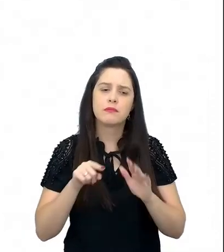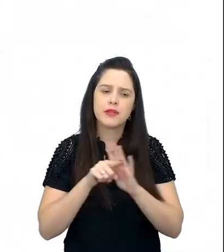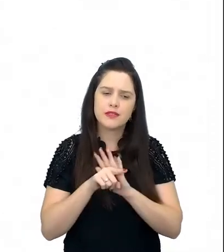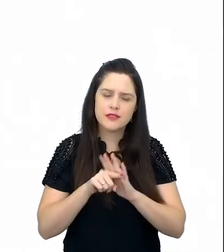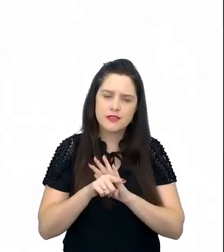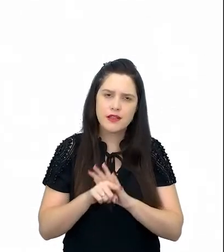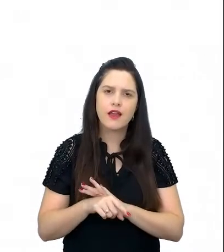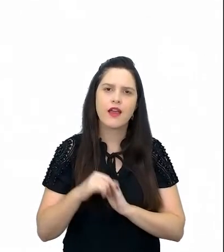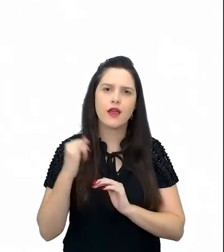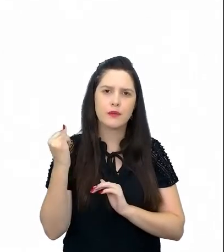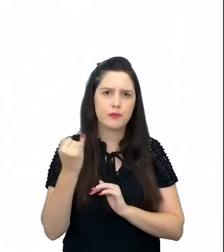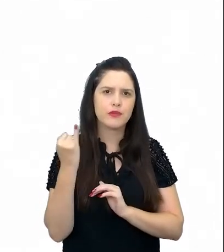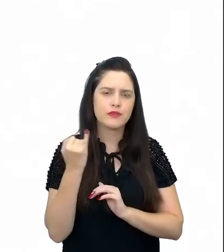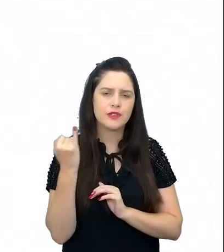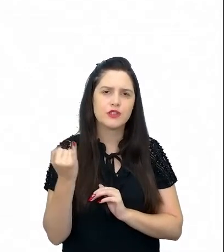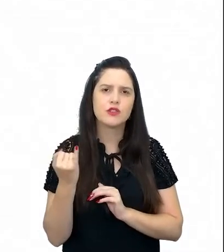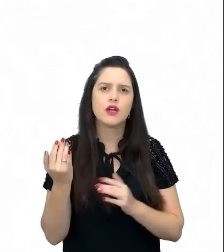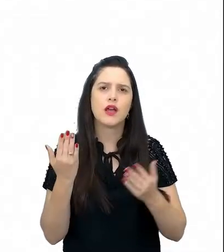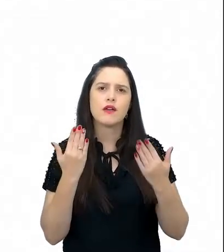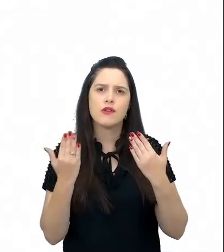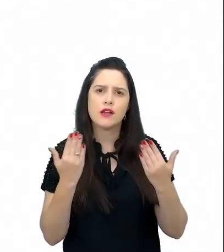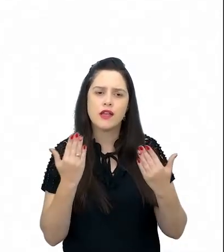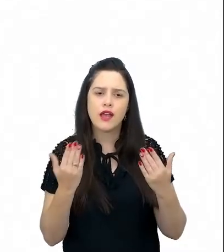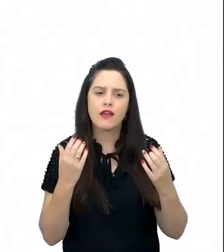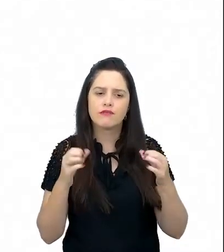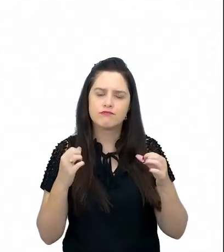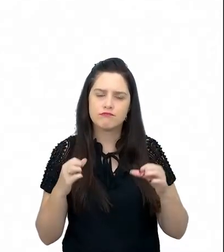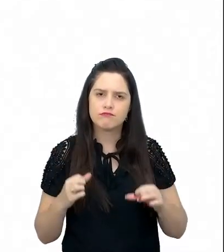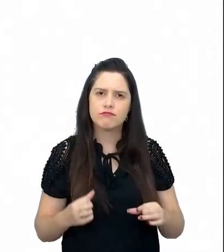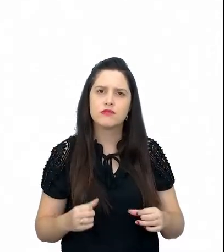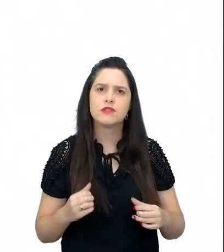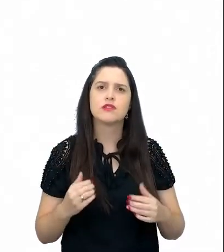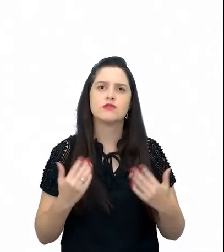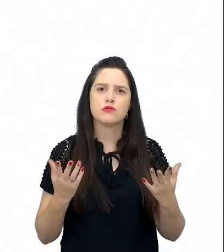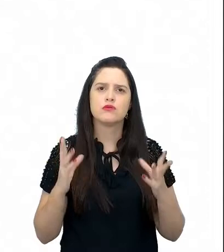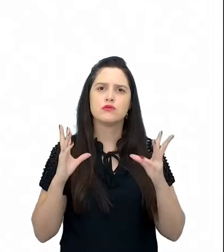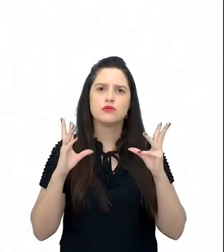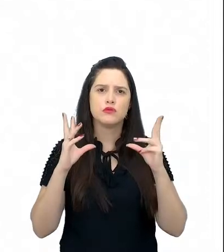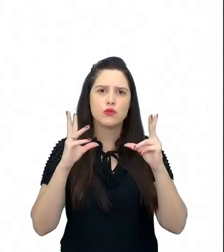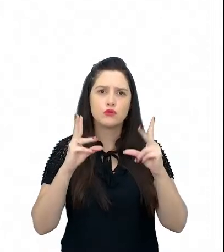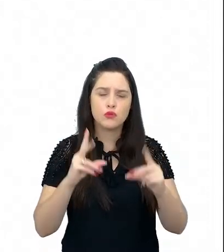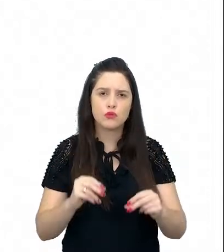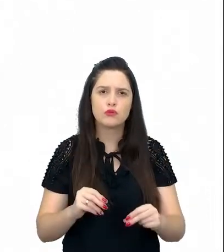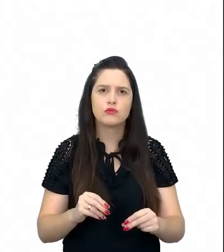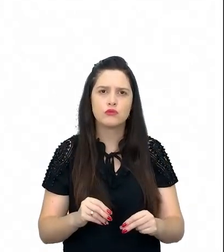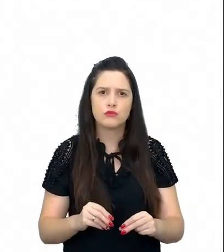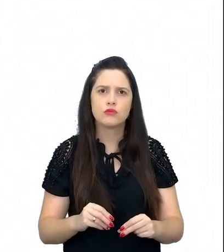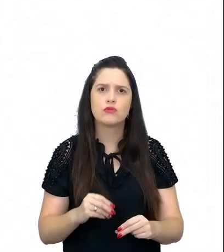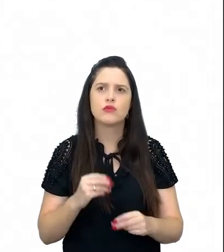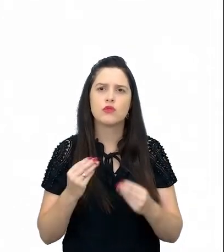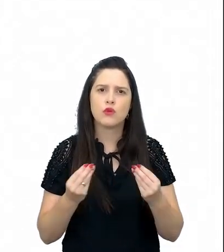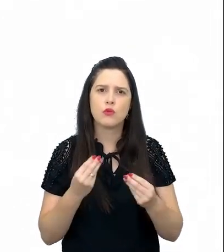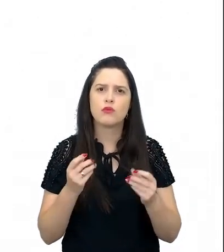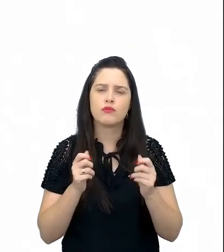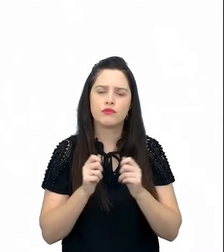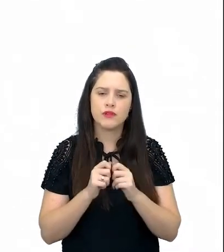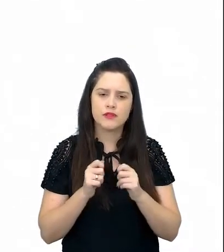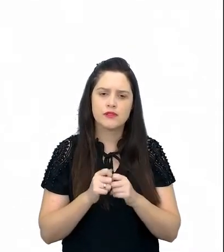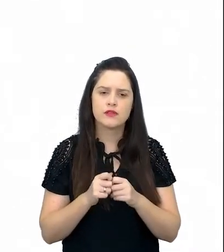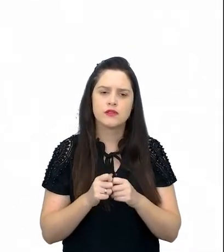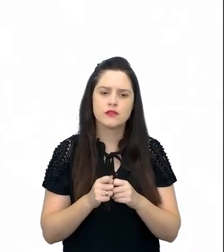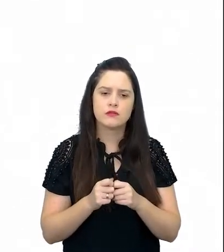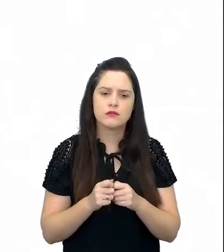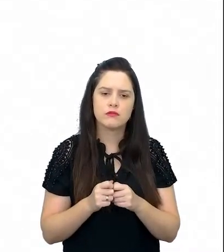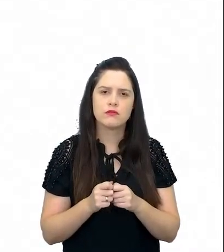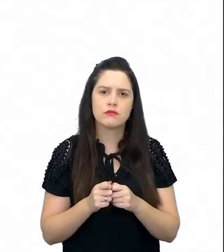valor. Porque às vezes eles não conhecem a palavra. Então basta a gente lembrar, duplicar é o quê? É o dobro, multiplicar por 2 vezes. Triplicar é o